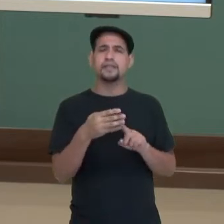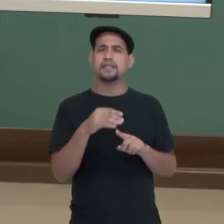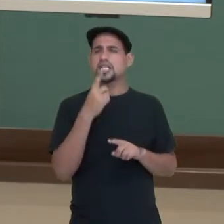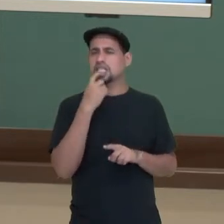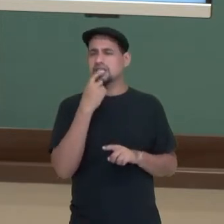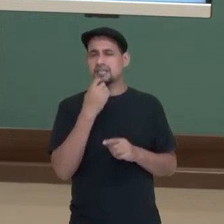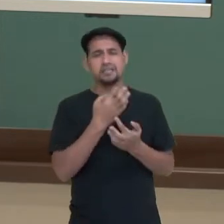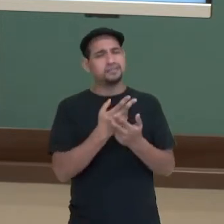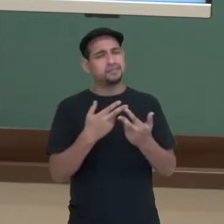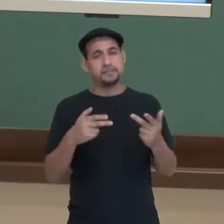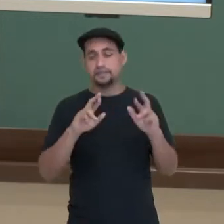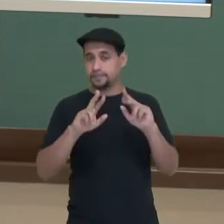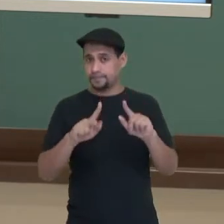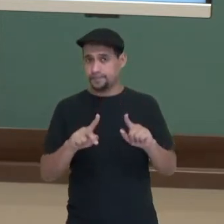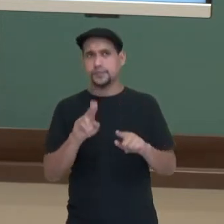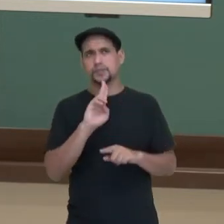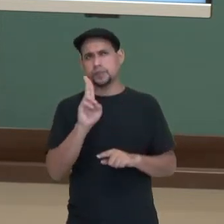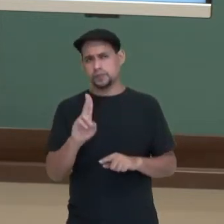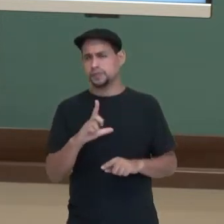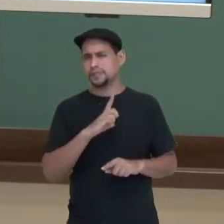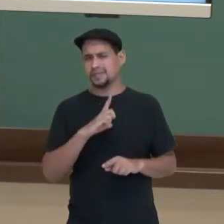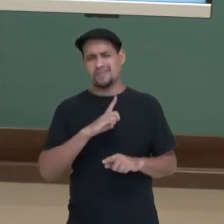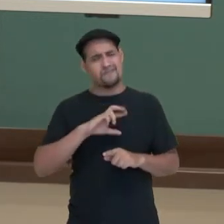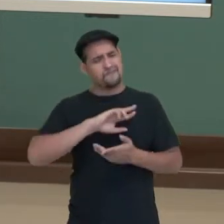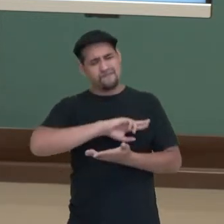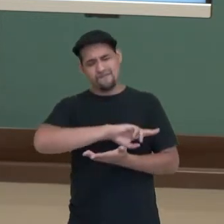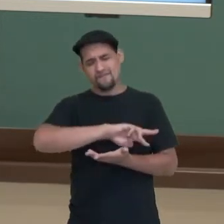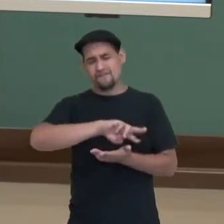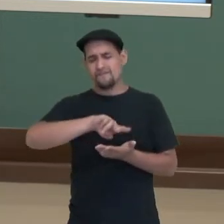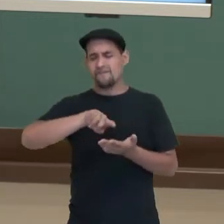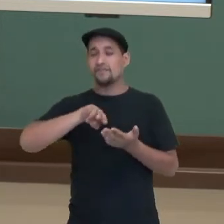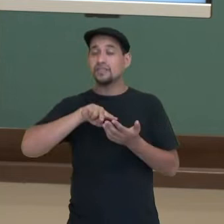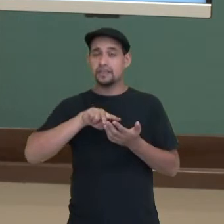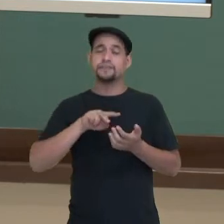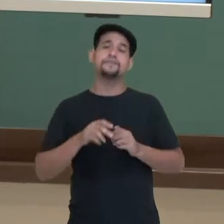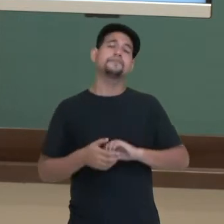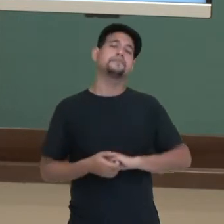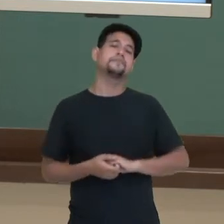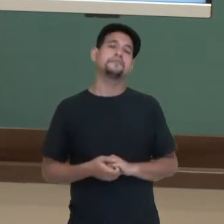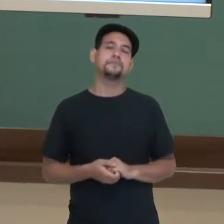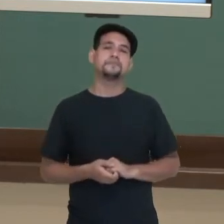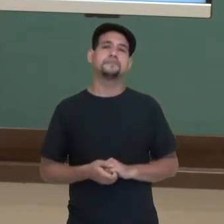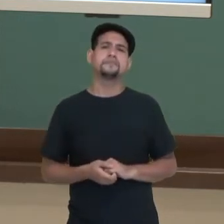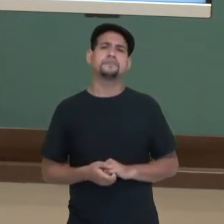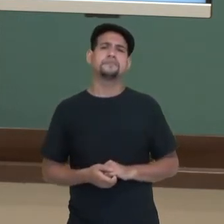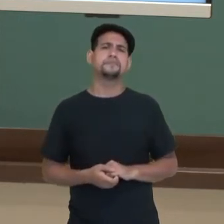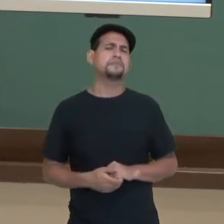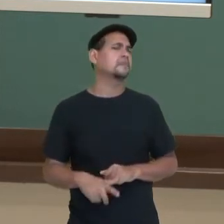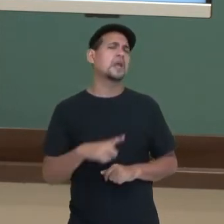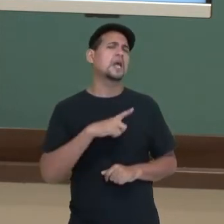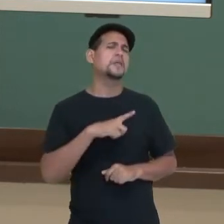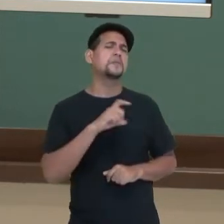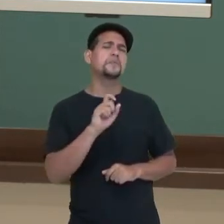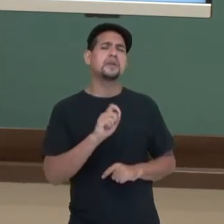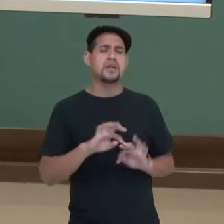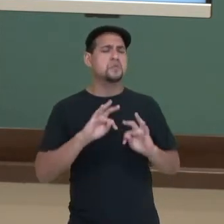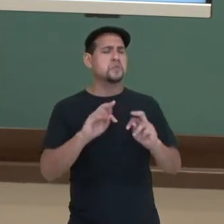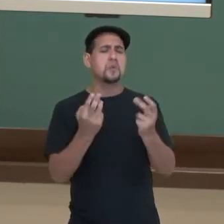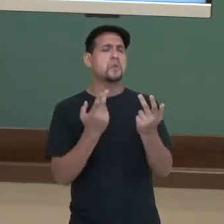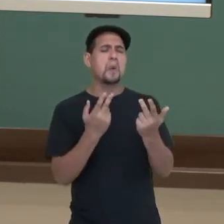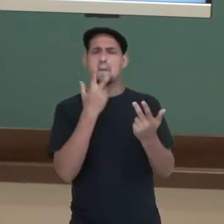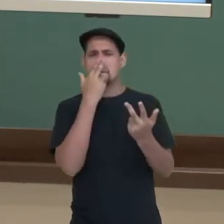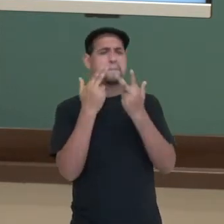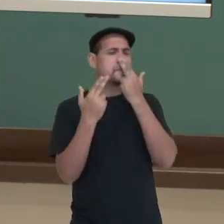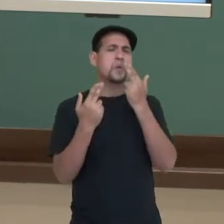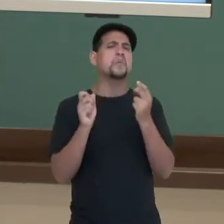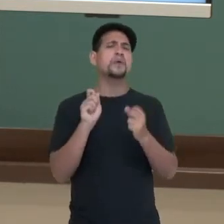sanguíneo, hematopoético, cartilaginoso. Então, tem vários tipos de tecido conjuntivo. O que eles têm? Todos eles têm em comum.